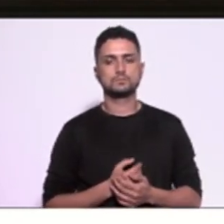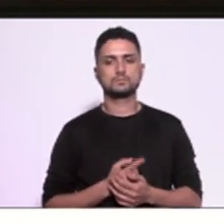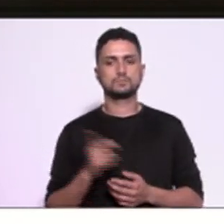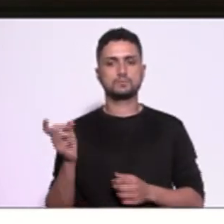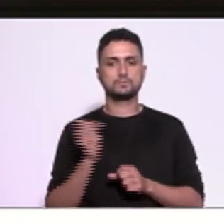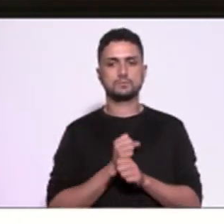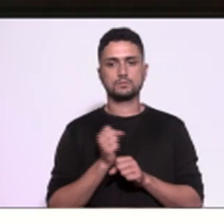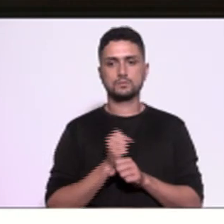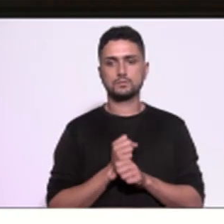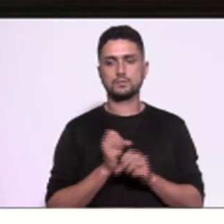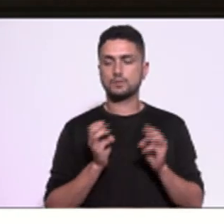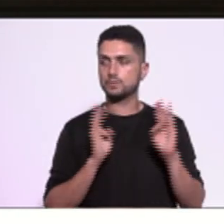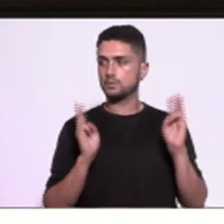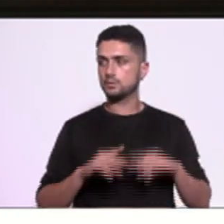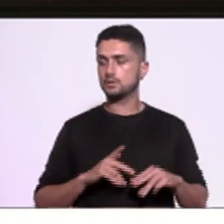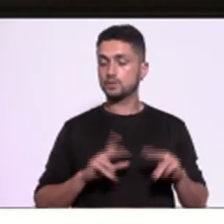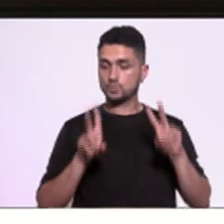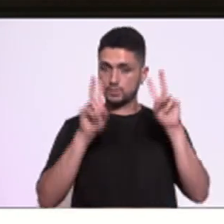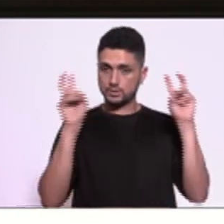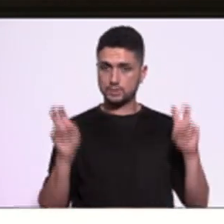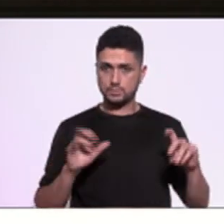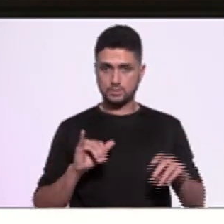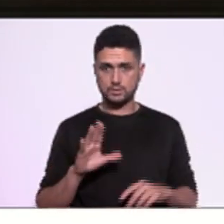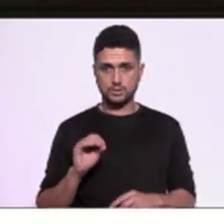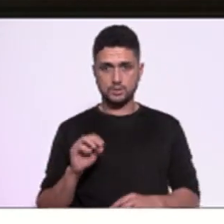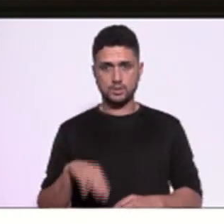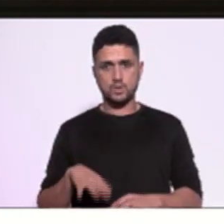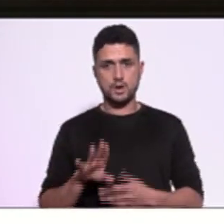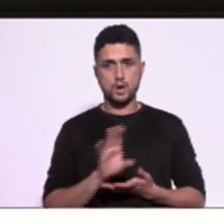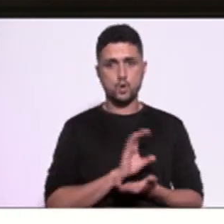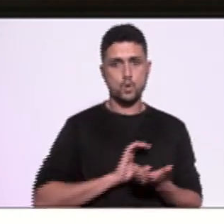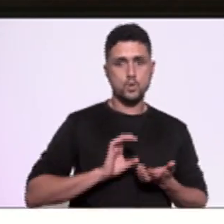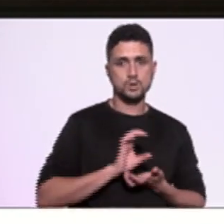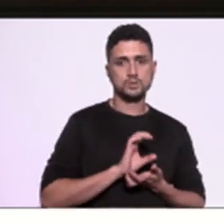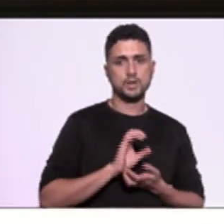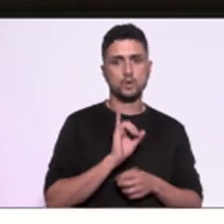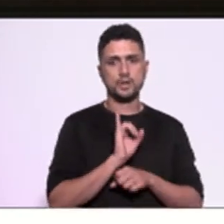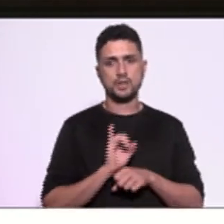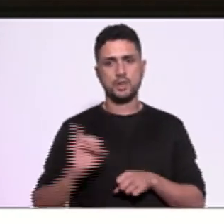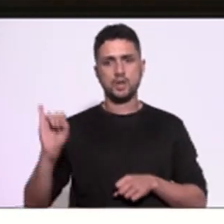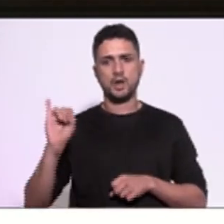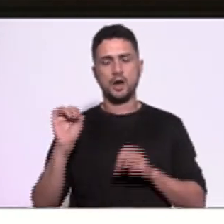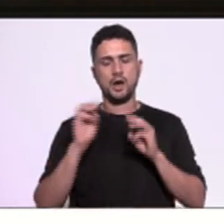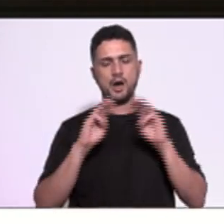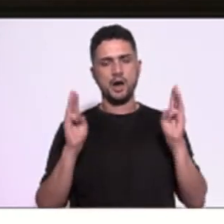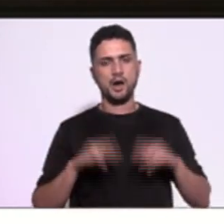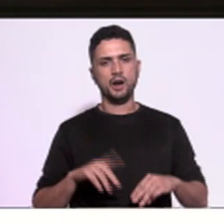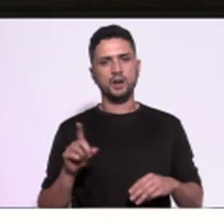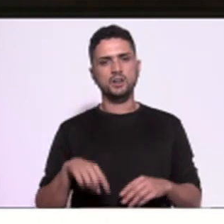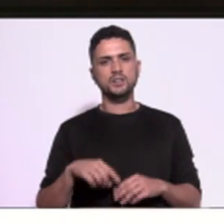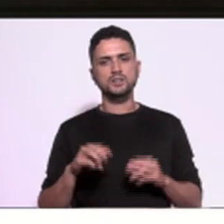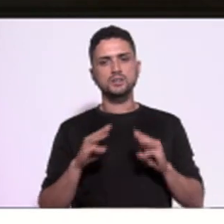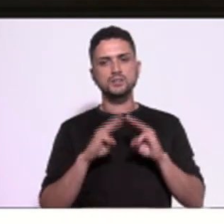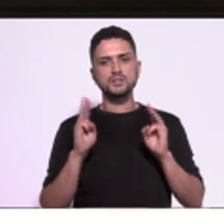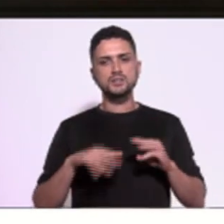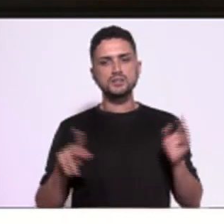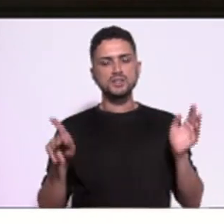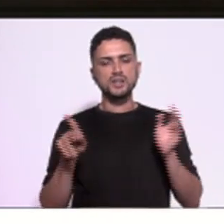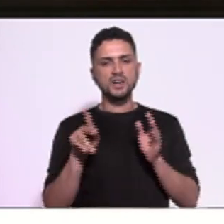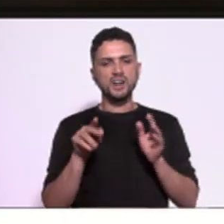cujo tema proposto pelo ICOM, o Conselho Internacional de Museus, era Museus e